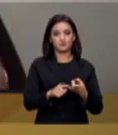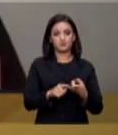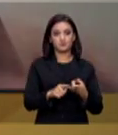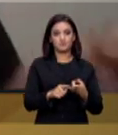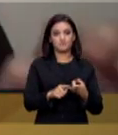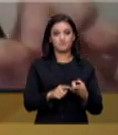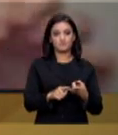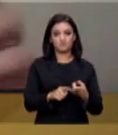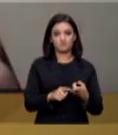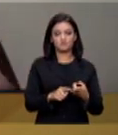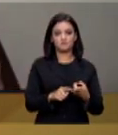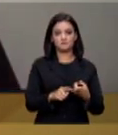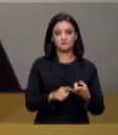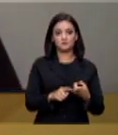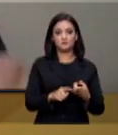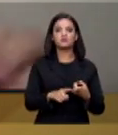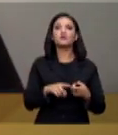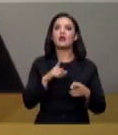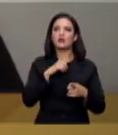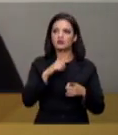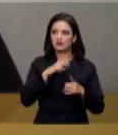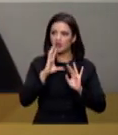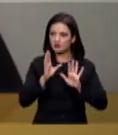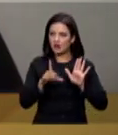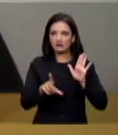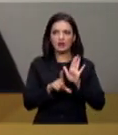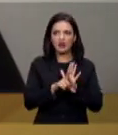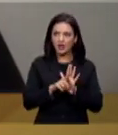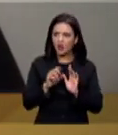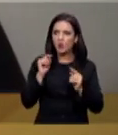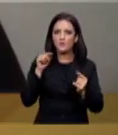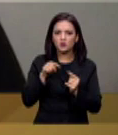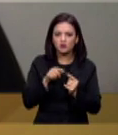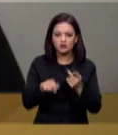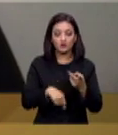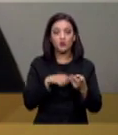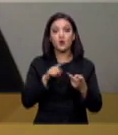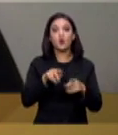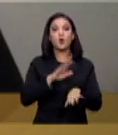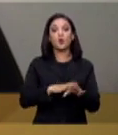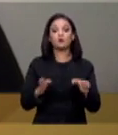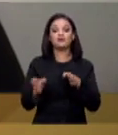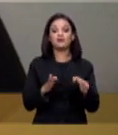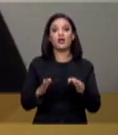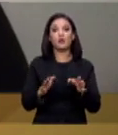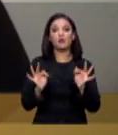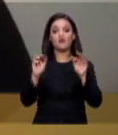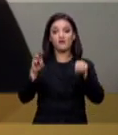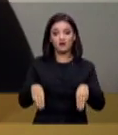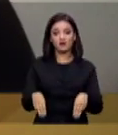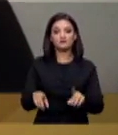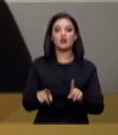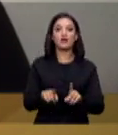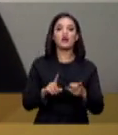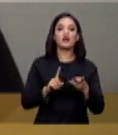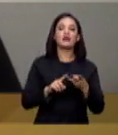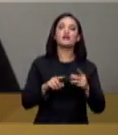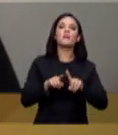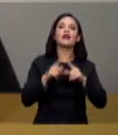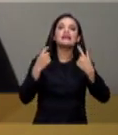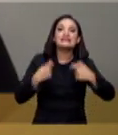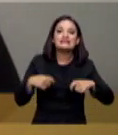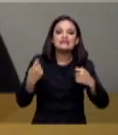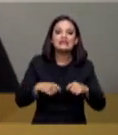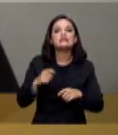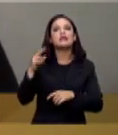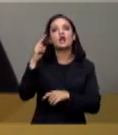legalmente estabelecidos, tempo determinado e necessidade temporária e excepcional de interesse público.